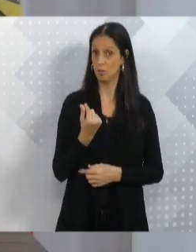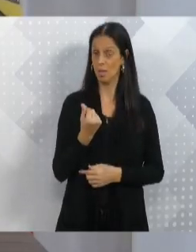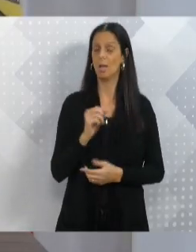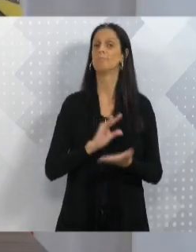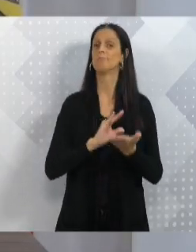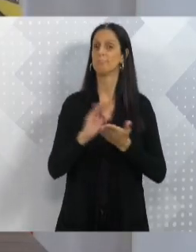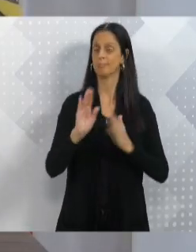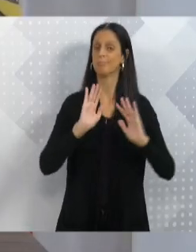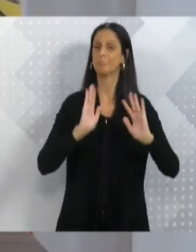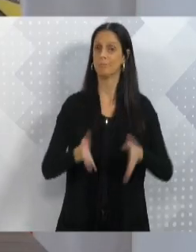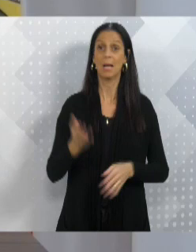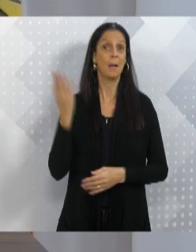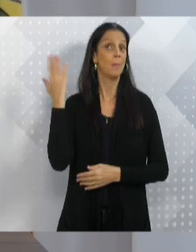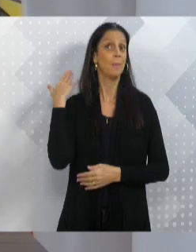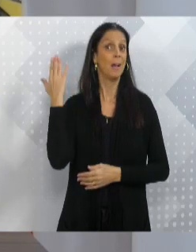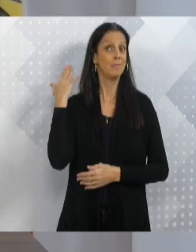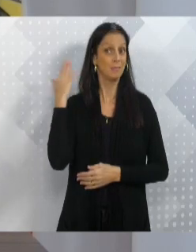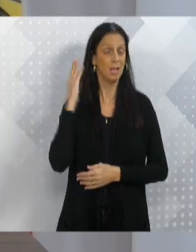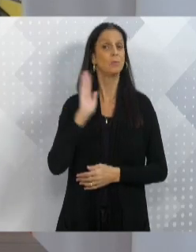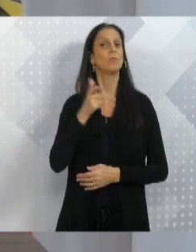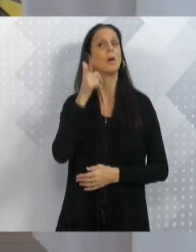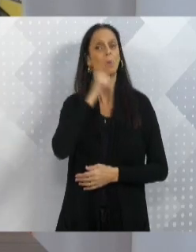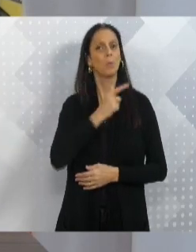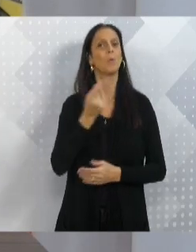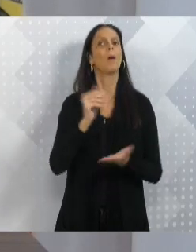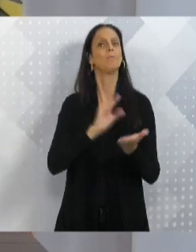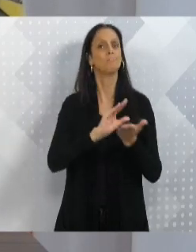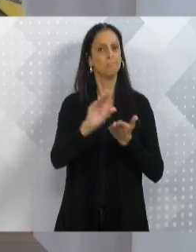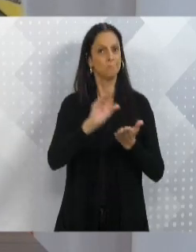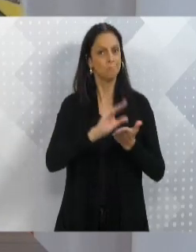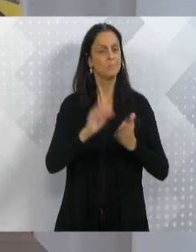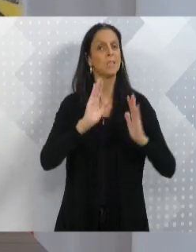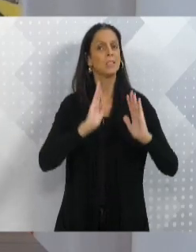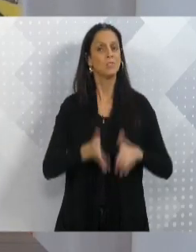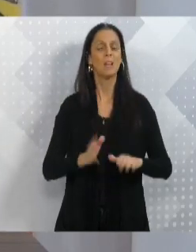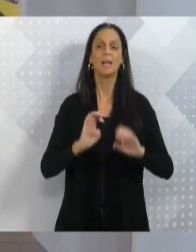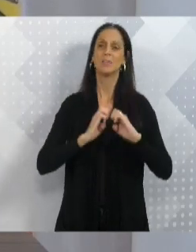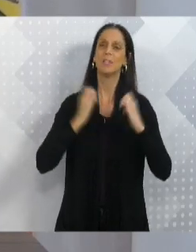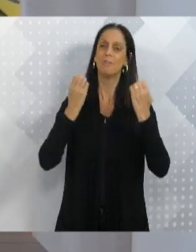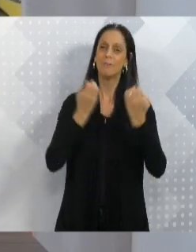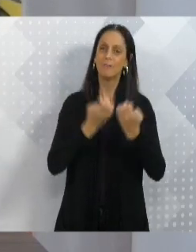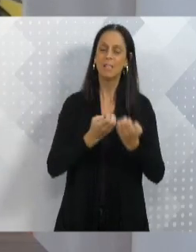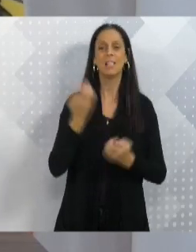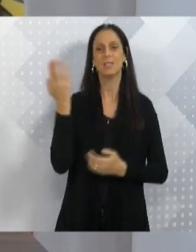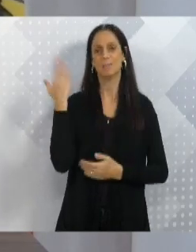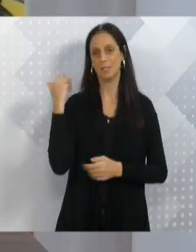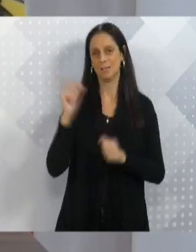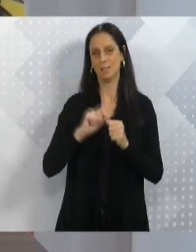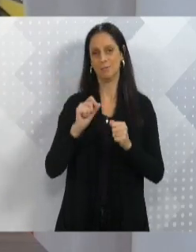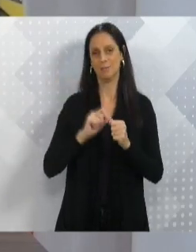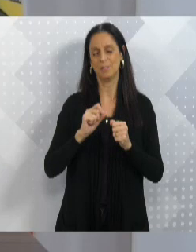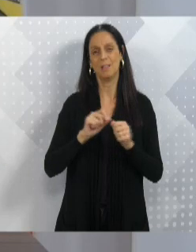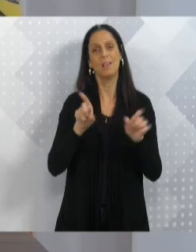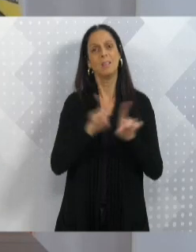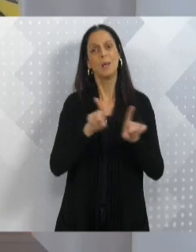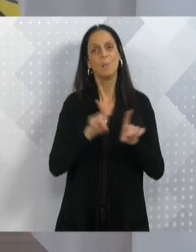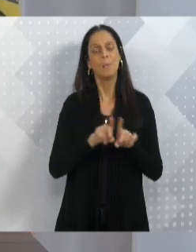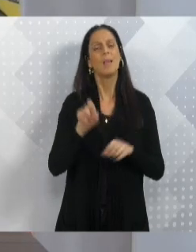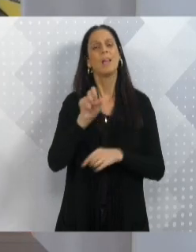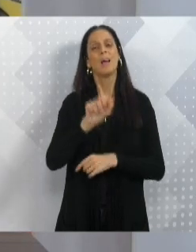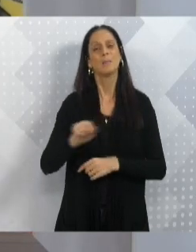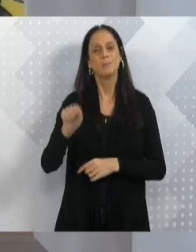verba que foi buscada através de eventos e de associações